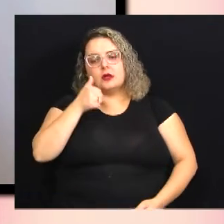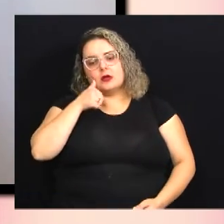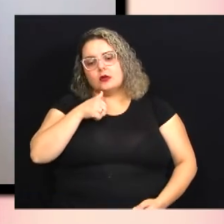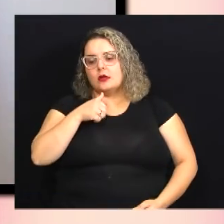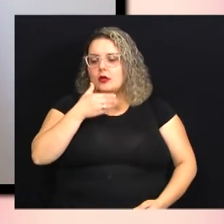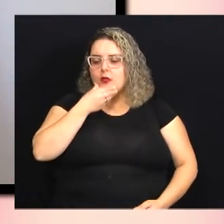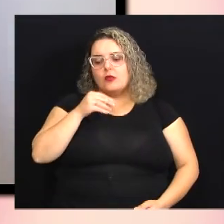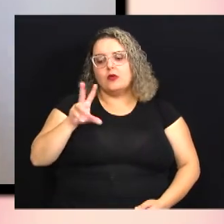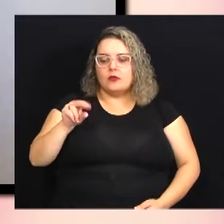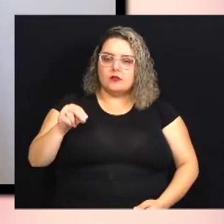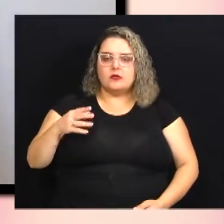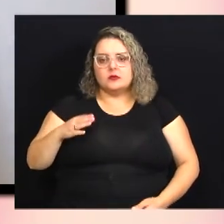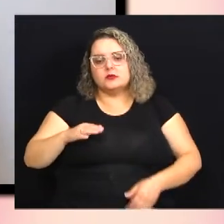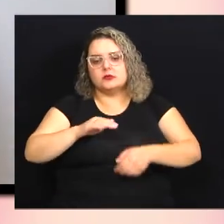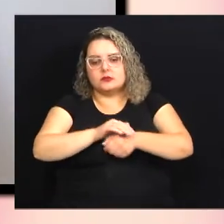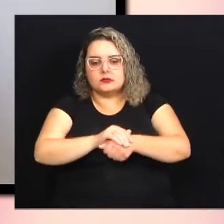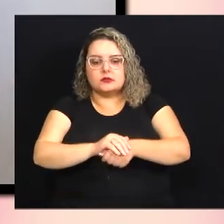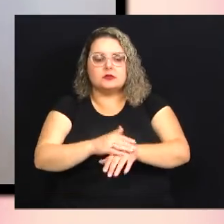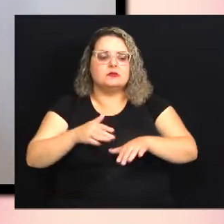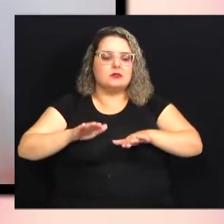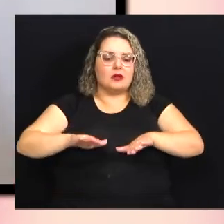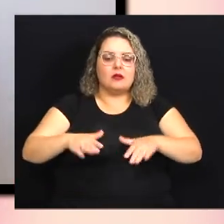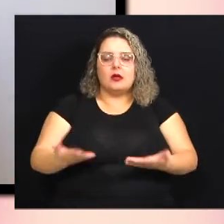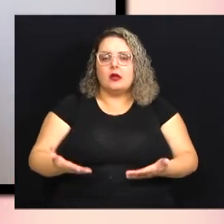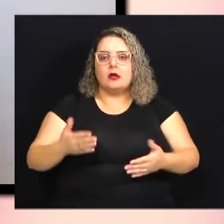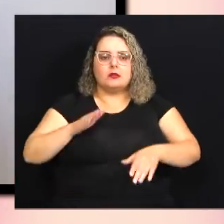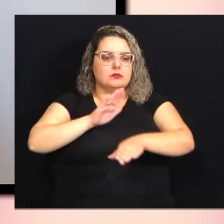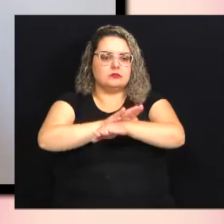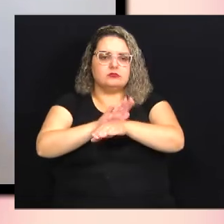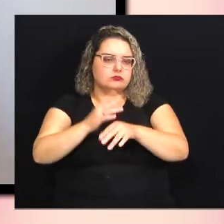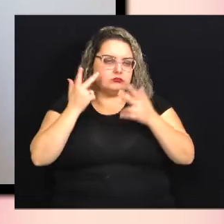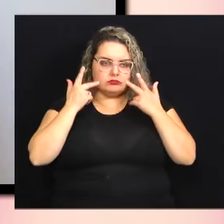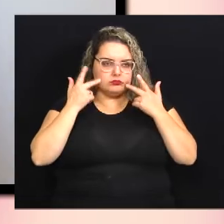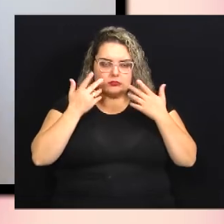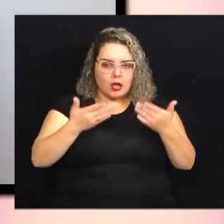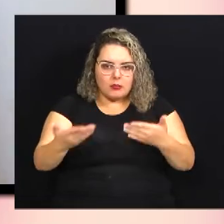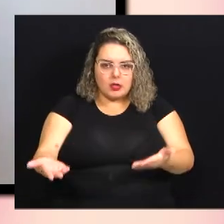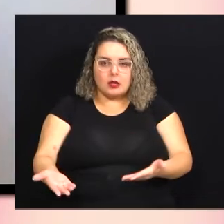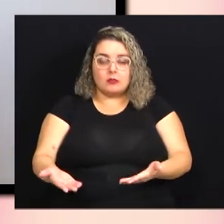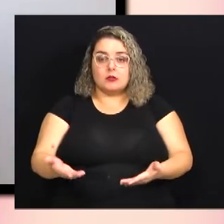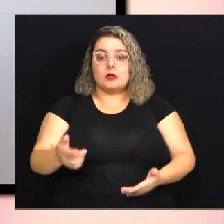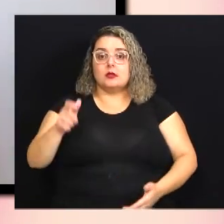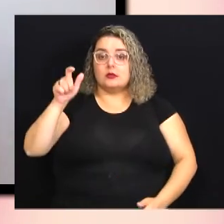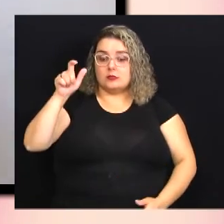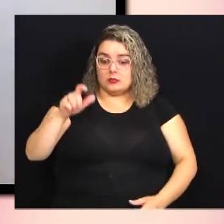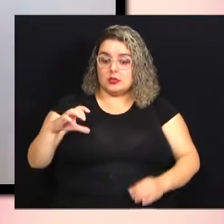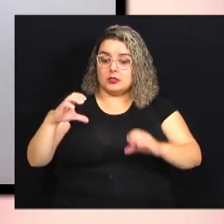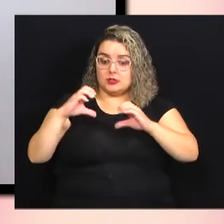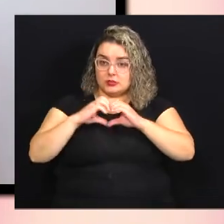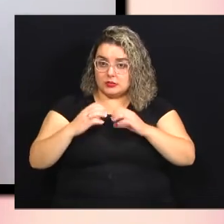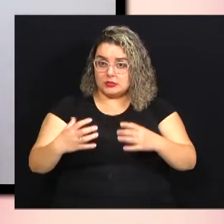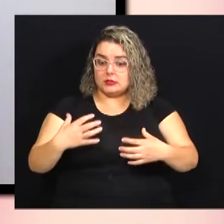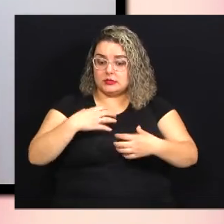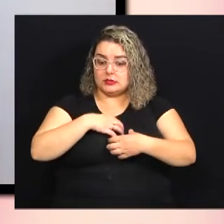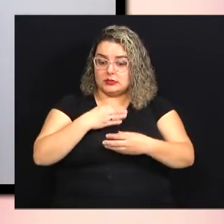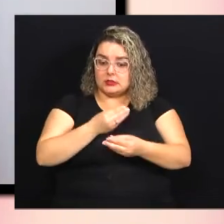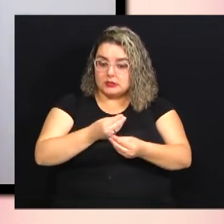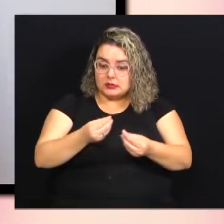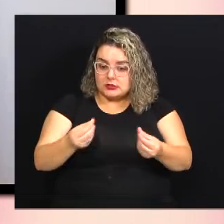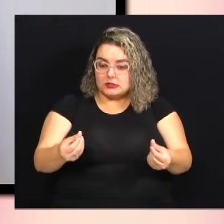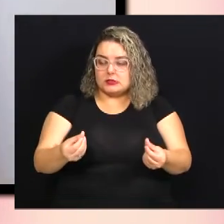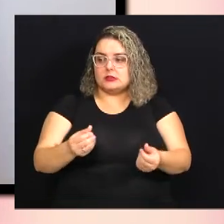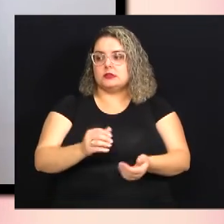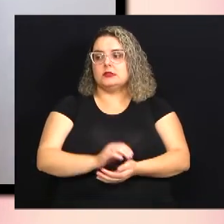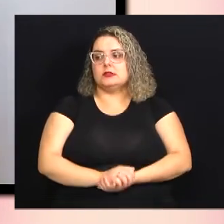está devagar mesmo, eu vou lá e ajudo ele, mas está tudo do mesmo jeito, né? Agora, uma pessoa que gosta, que tem